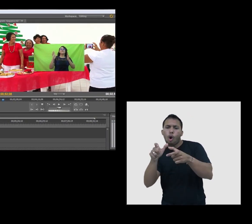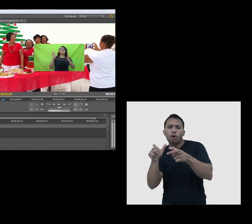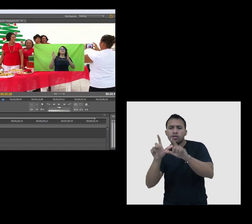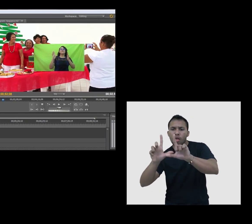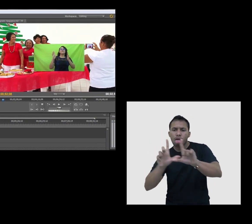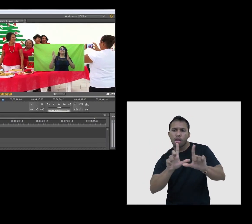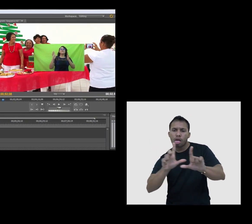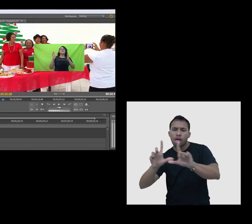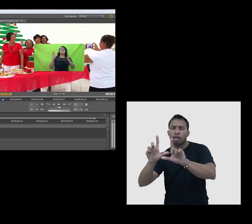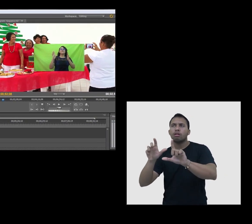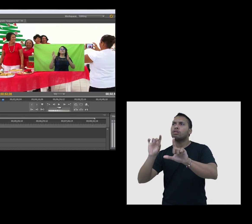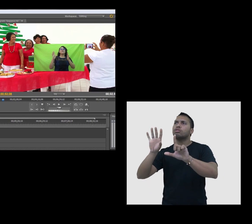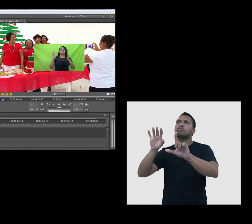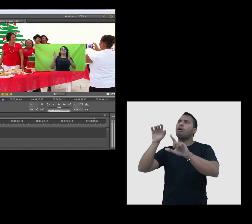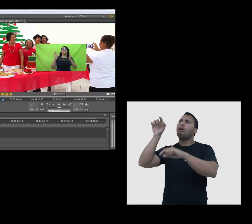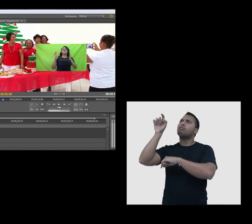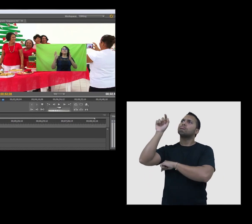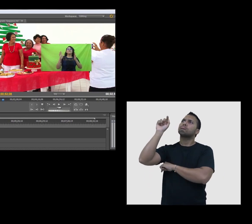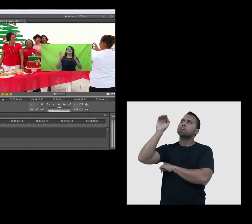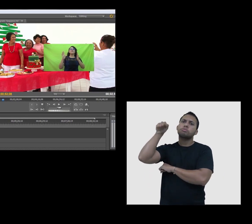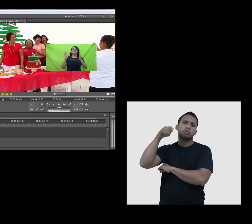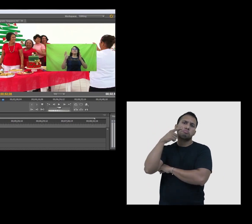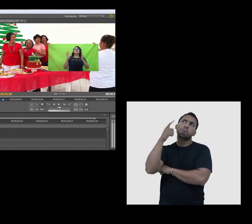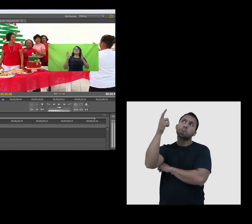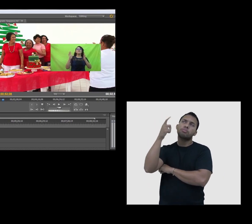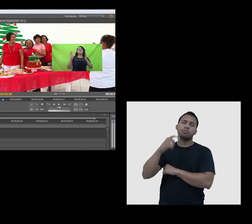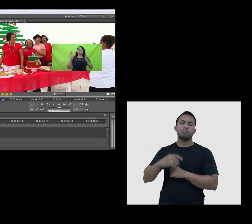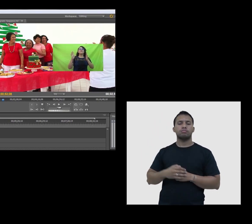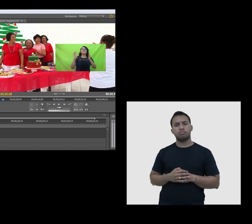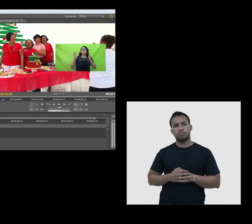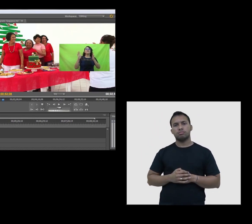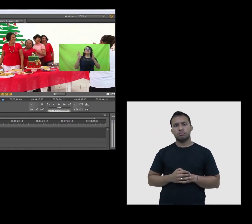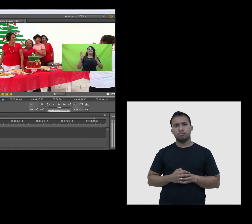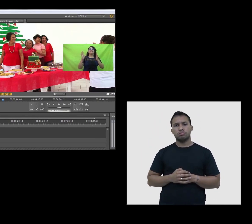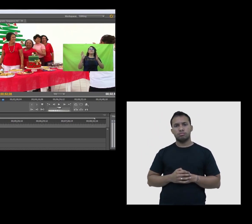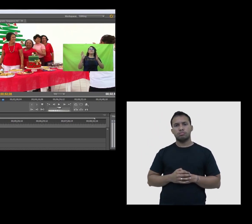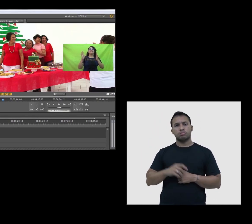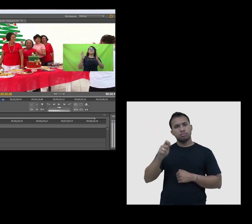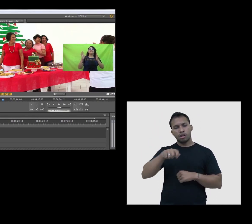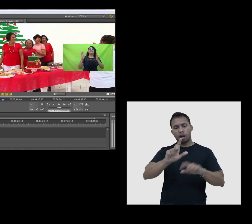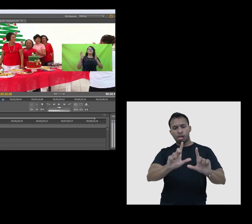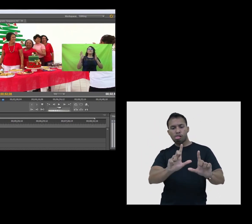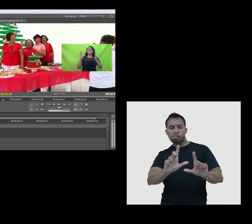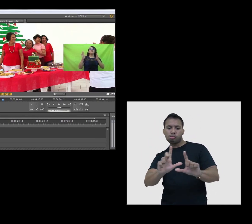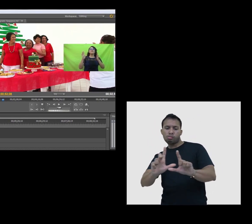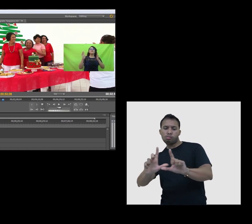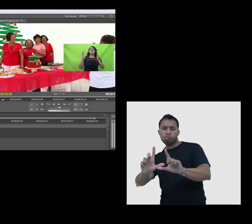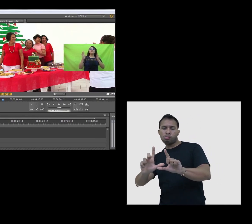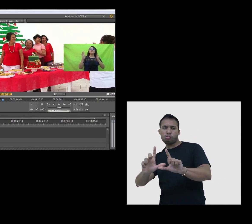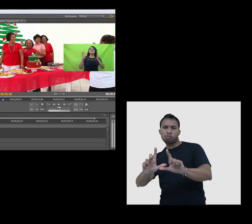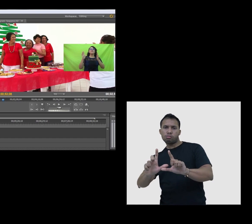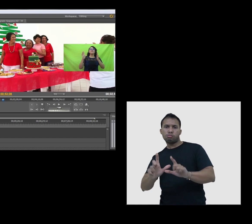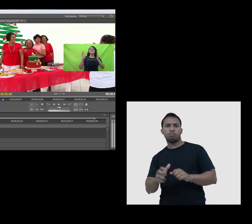horizontal e vertical. A gente clica e arrasta. Ó. A gente consegue colocá-la numa posição